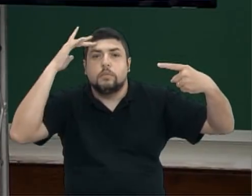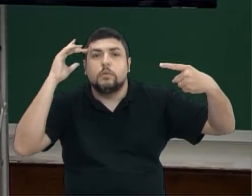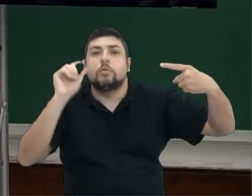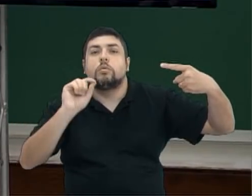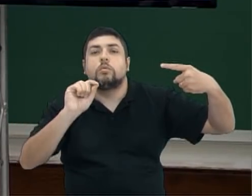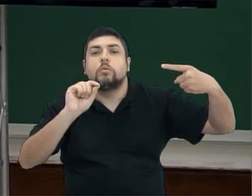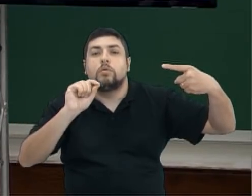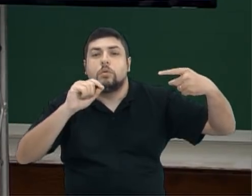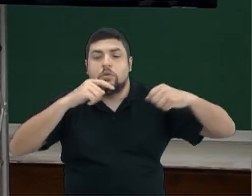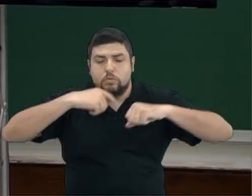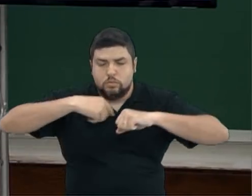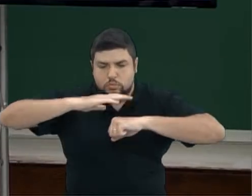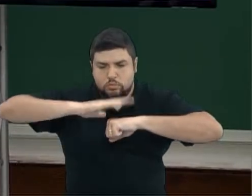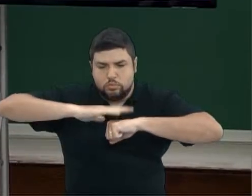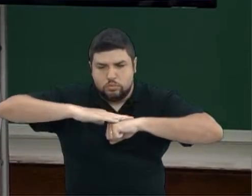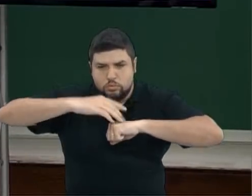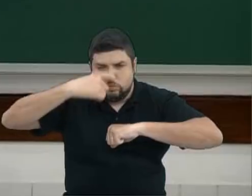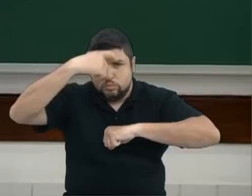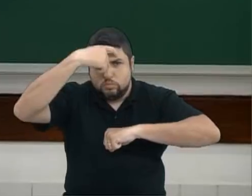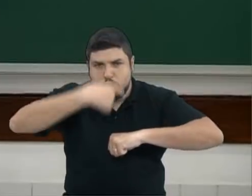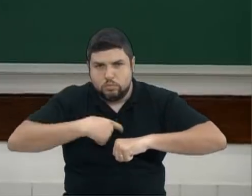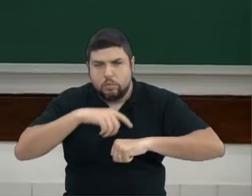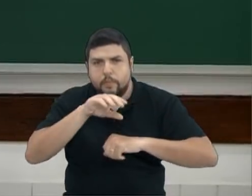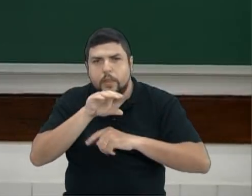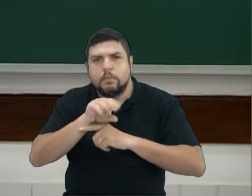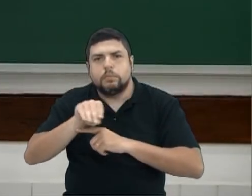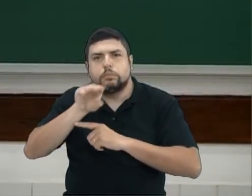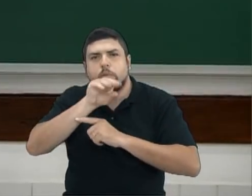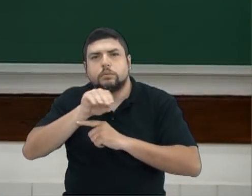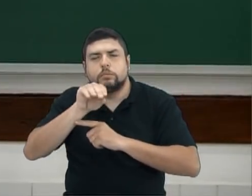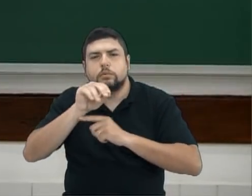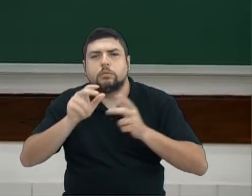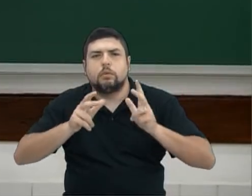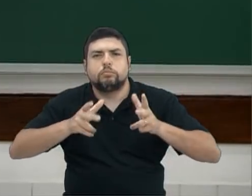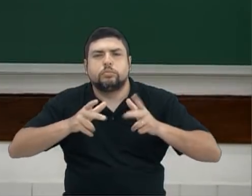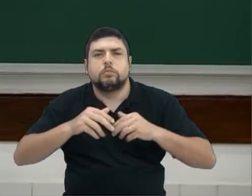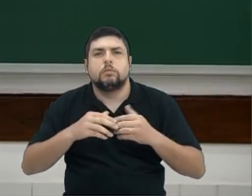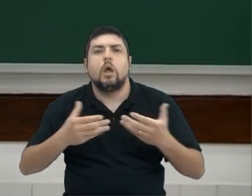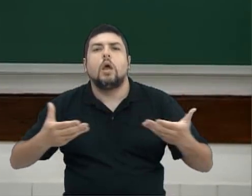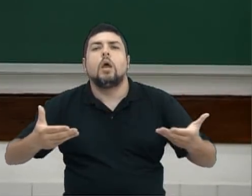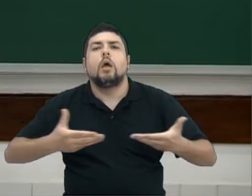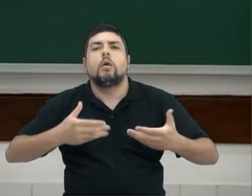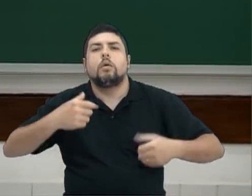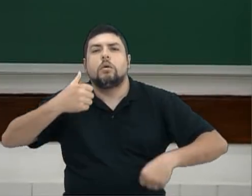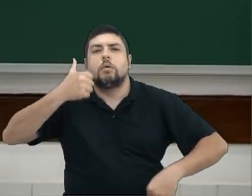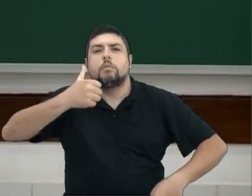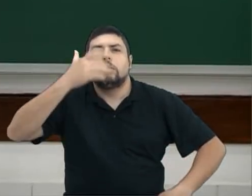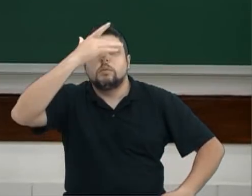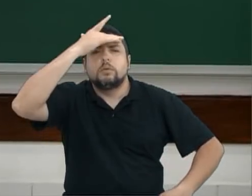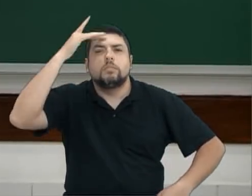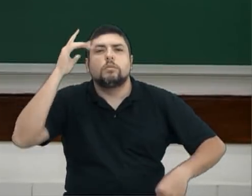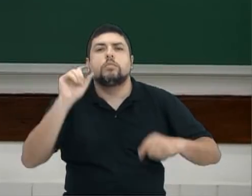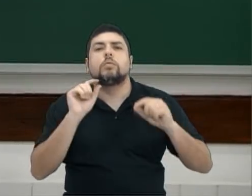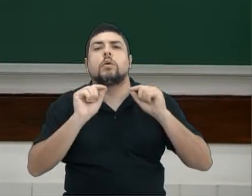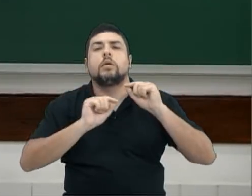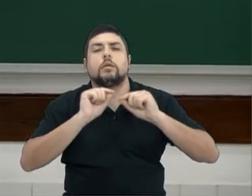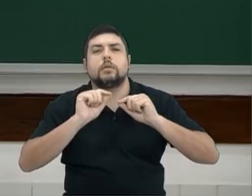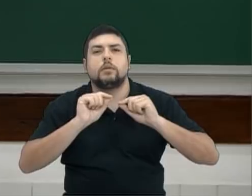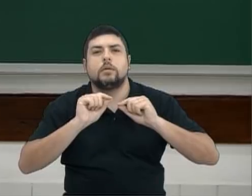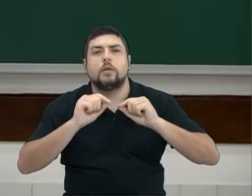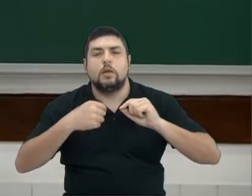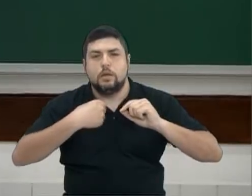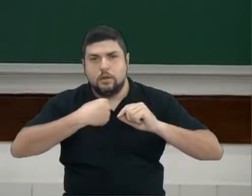quem está falando. Agora, quem é a primeira pessoa agora, neste momento? Estou falando. Eu sou a